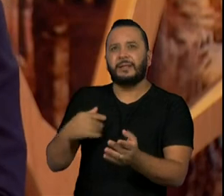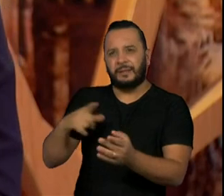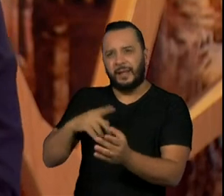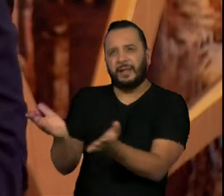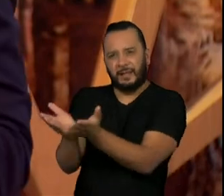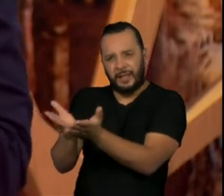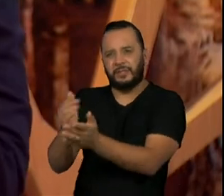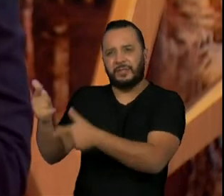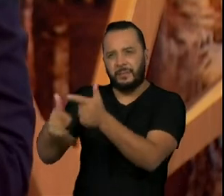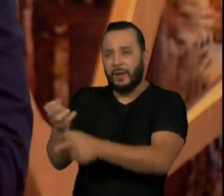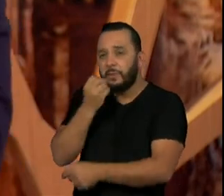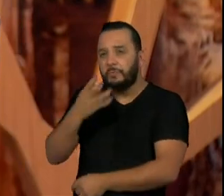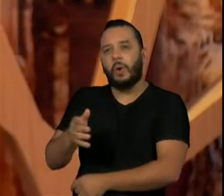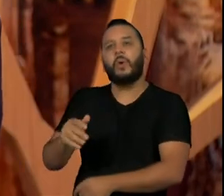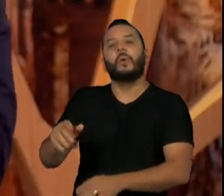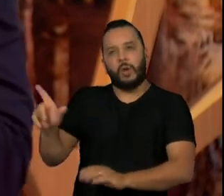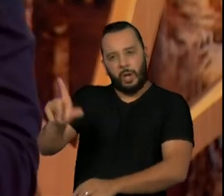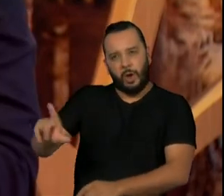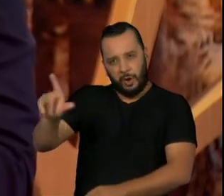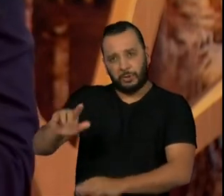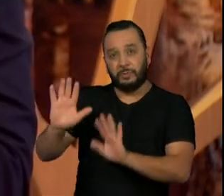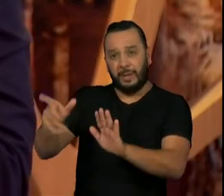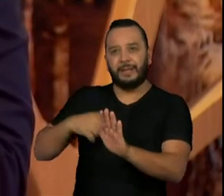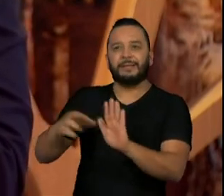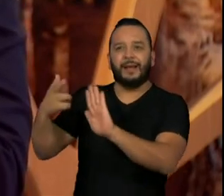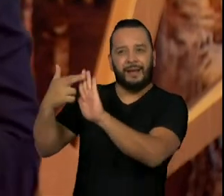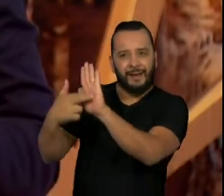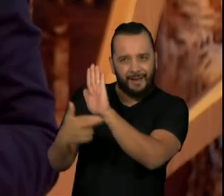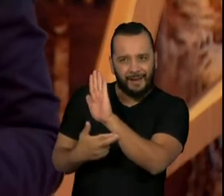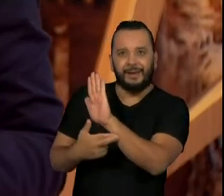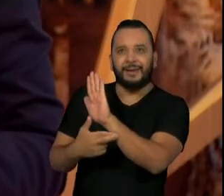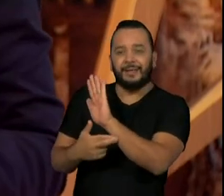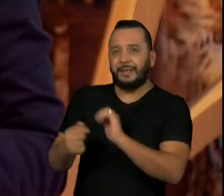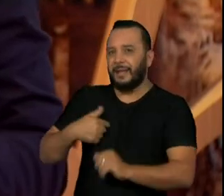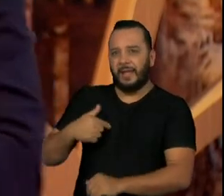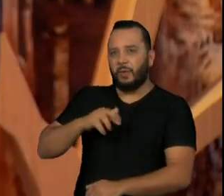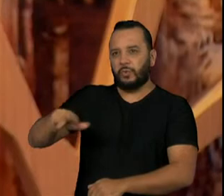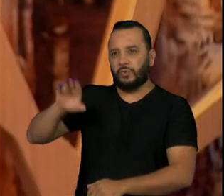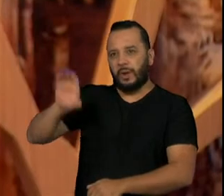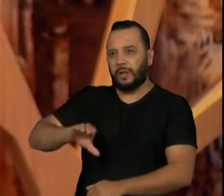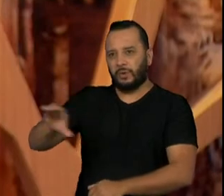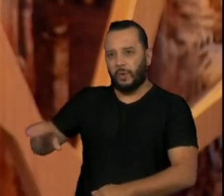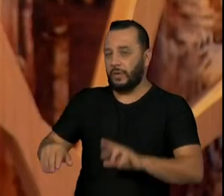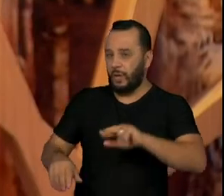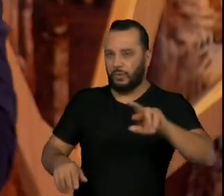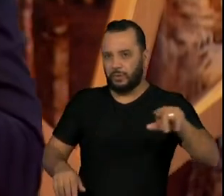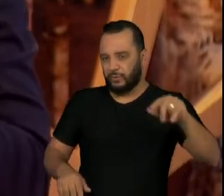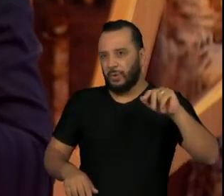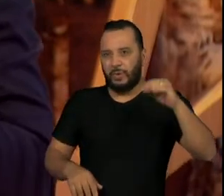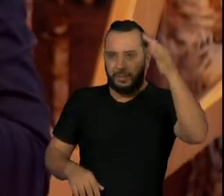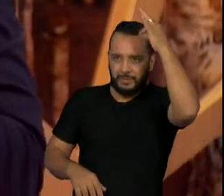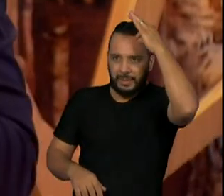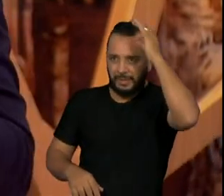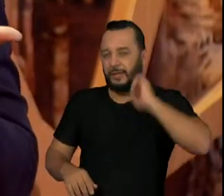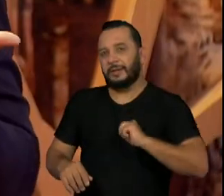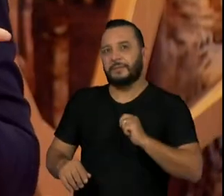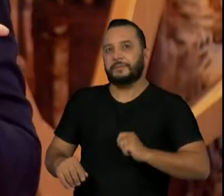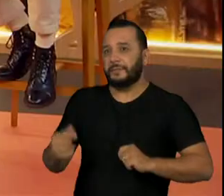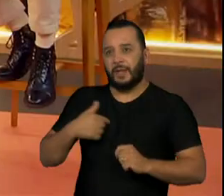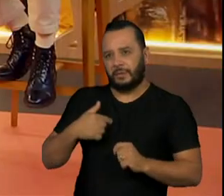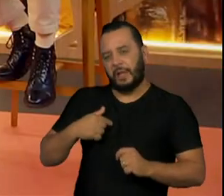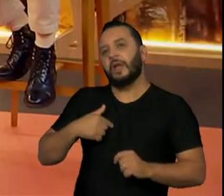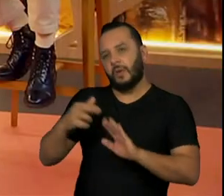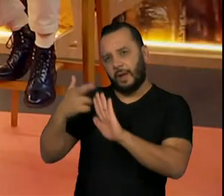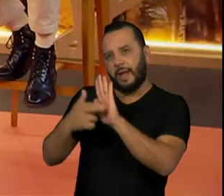trabalho bom, que reconhece, é lógico, em termos doutrinários, eu não sou católico, eu não sou espírita, então tem uma doutrina que é diversa da